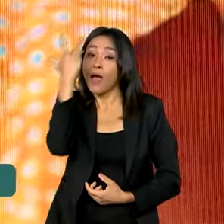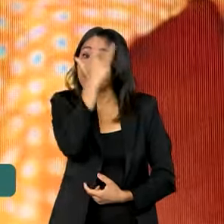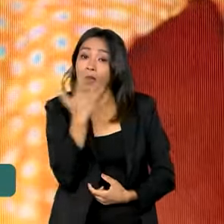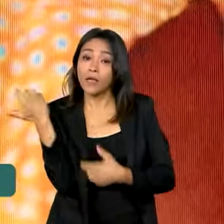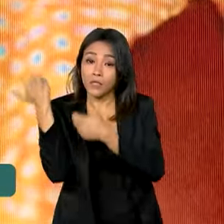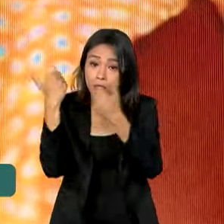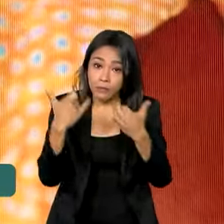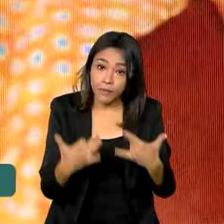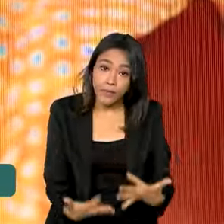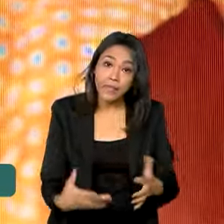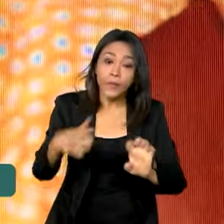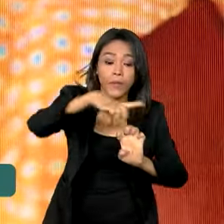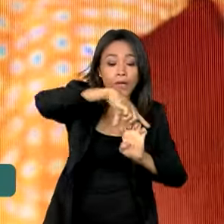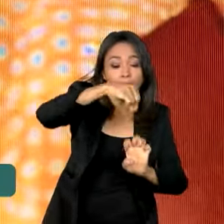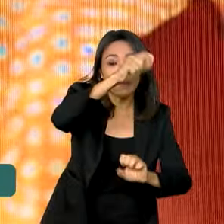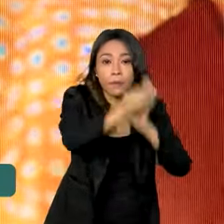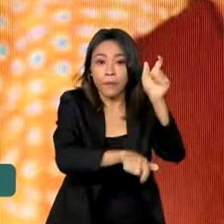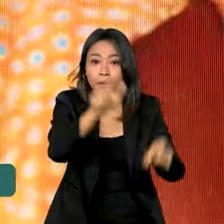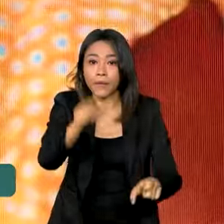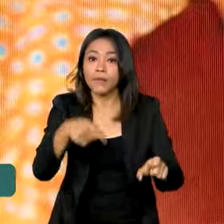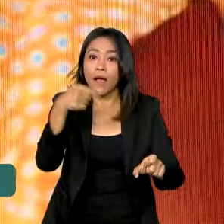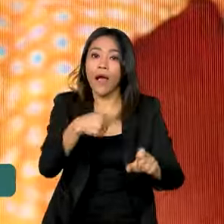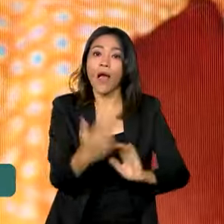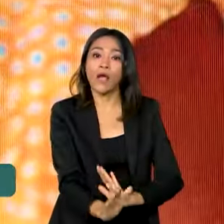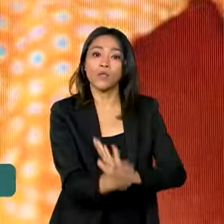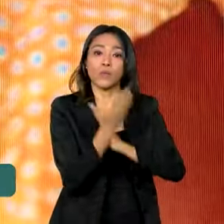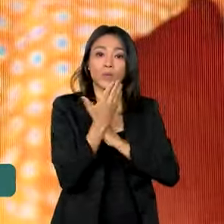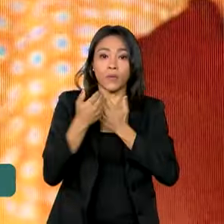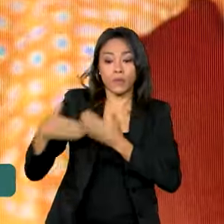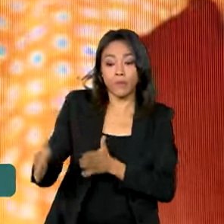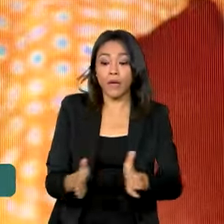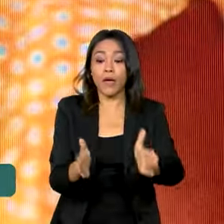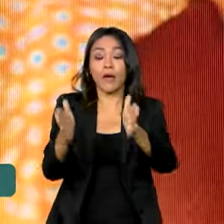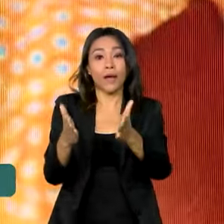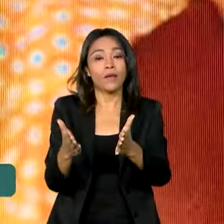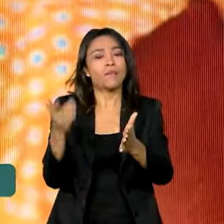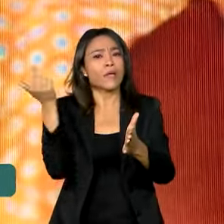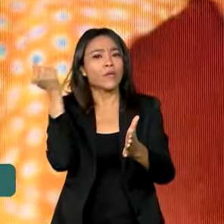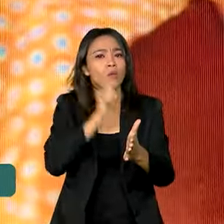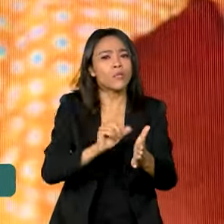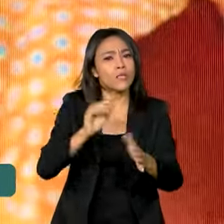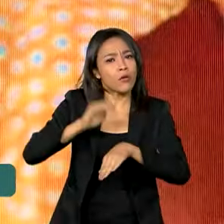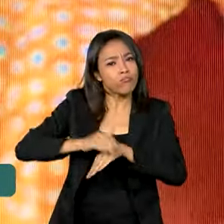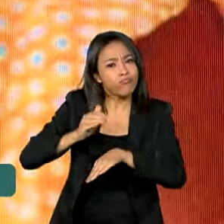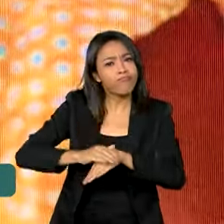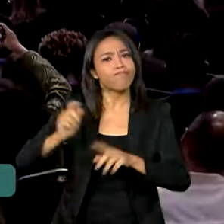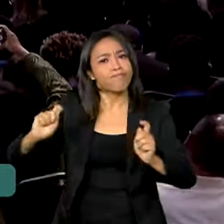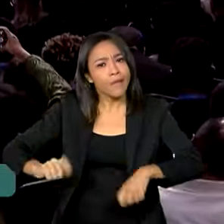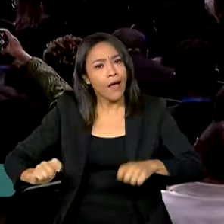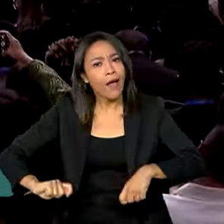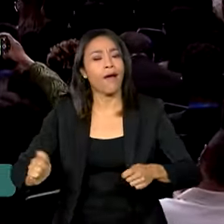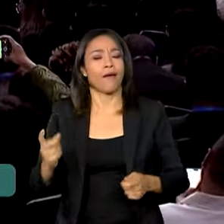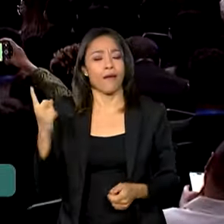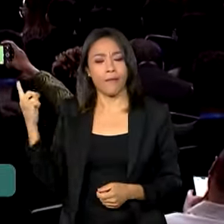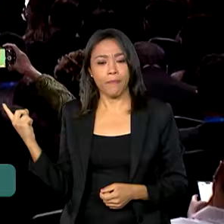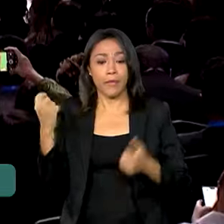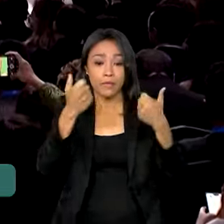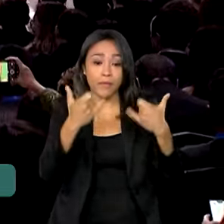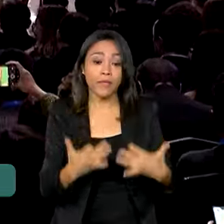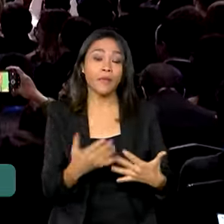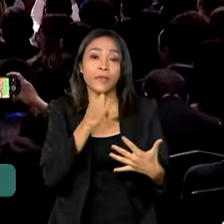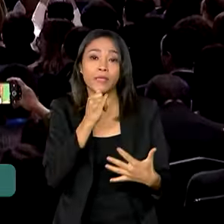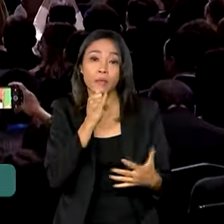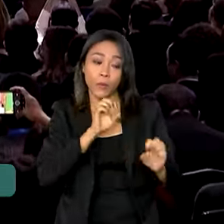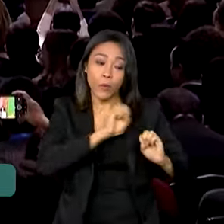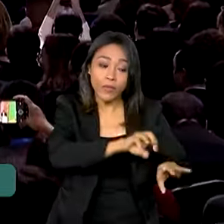o empreendedorismo é uma forma de abrir caminho para que as pessoas desenvolvam plenamente os seus potenciais. O crédito, como a